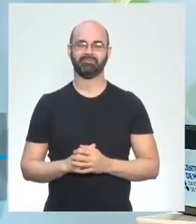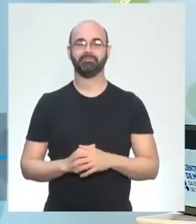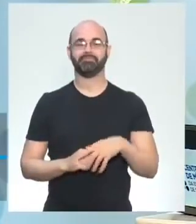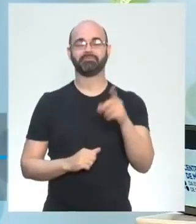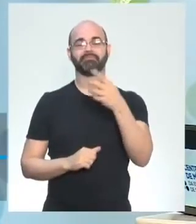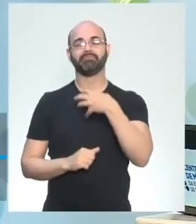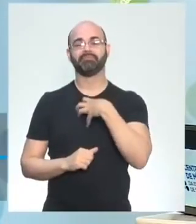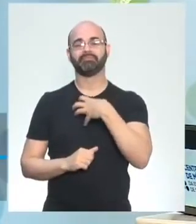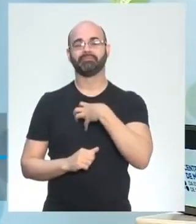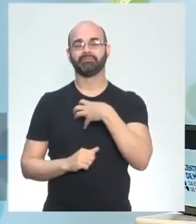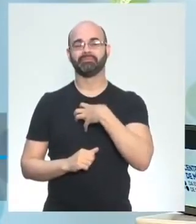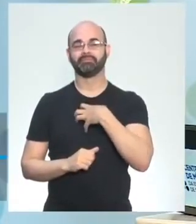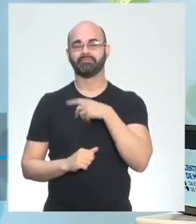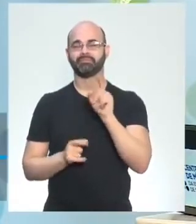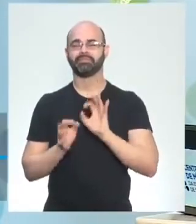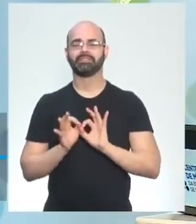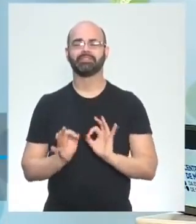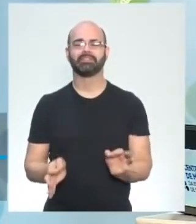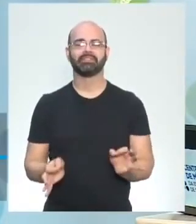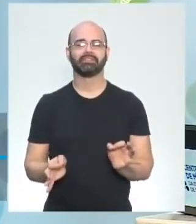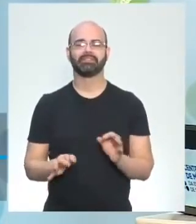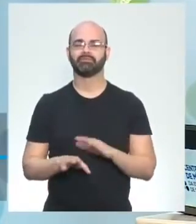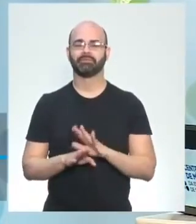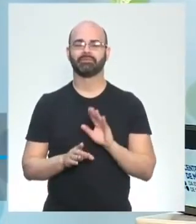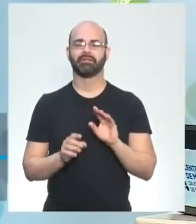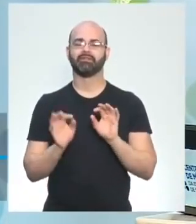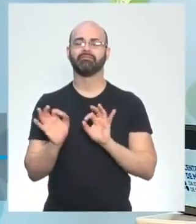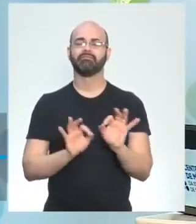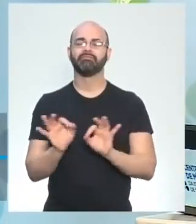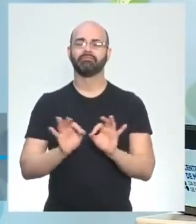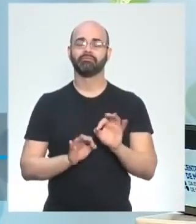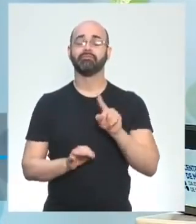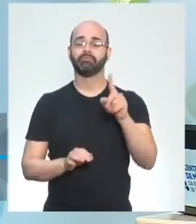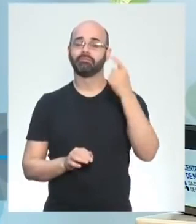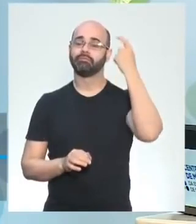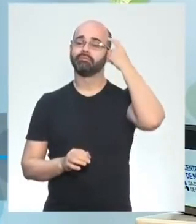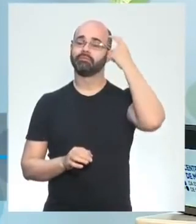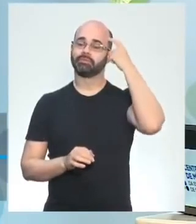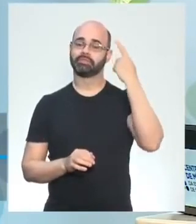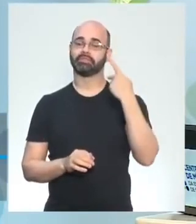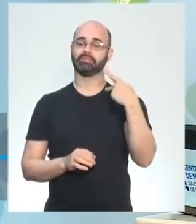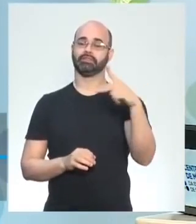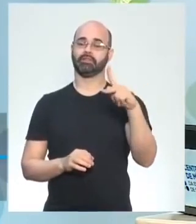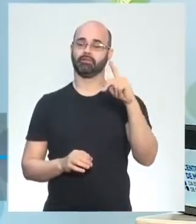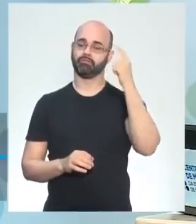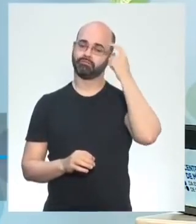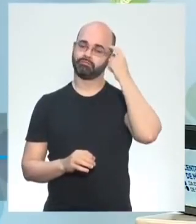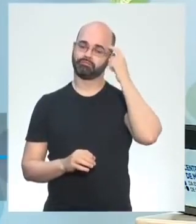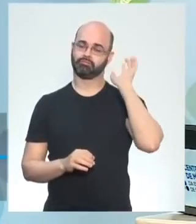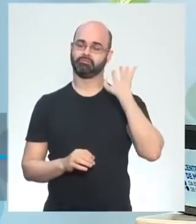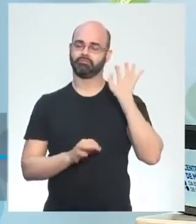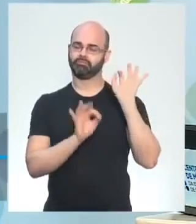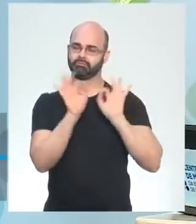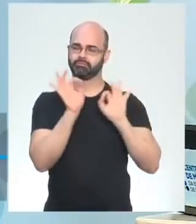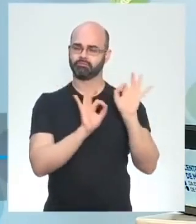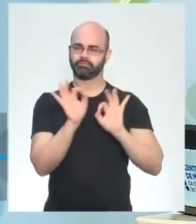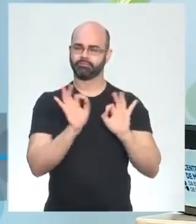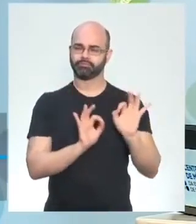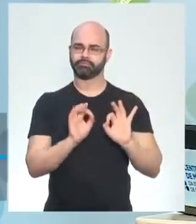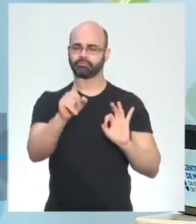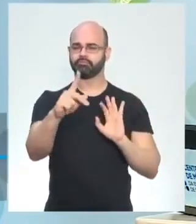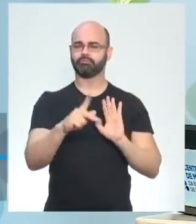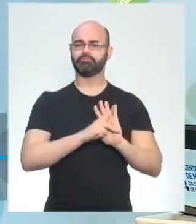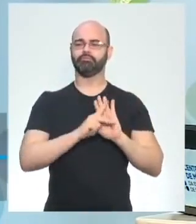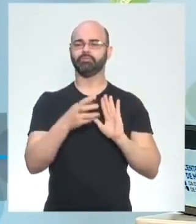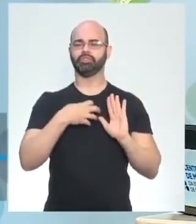forma com que vocês acharem mais simples, né? Tenta montar sempre o seu pensamento. Tenta você montar o seu jeito ali de resolver